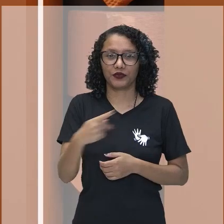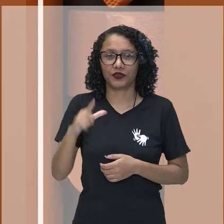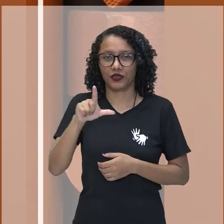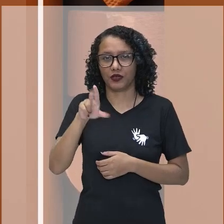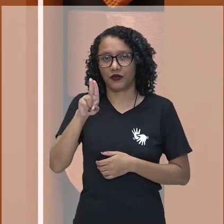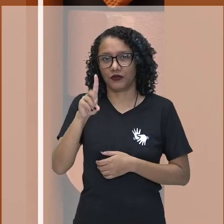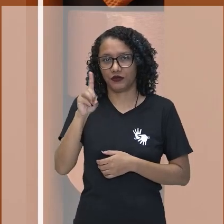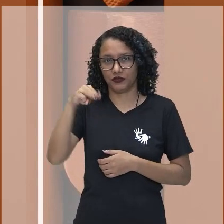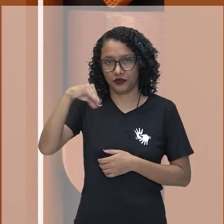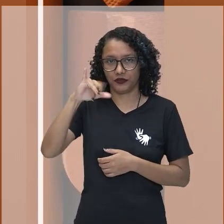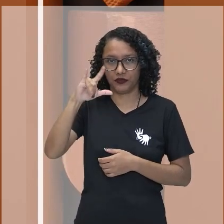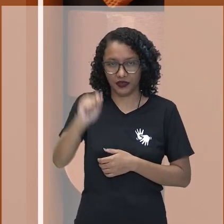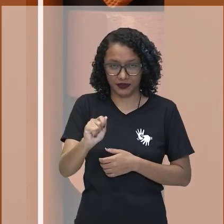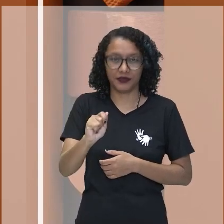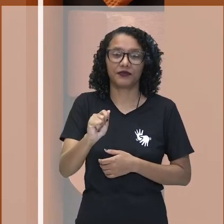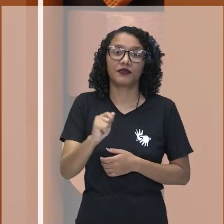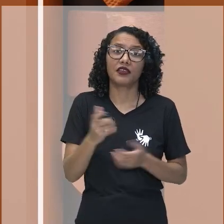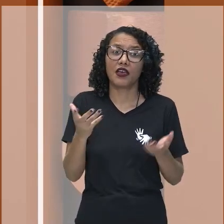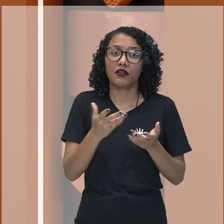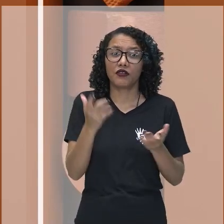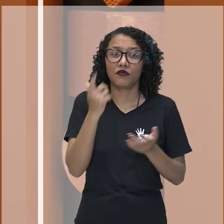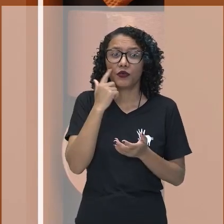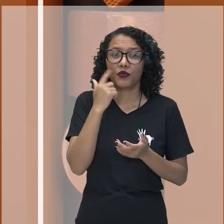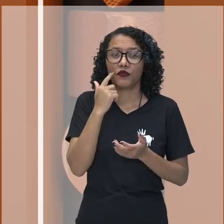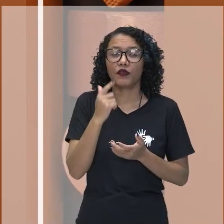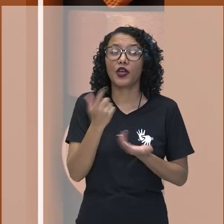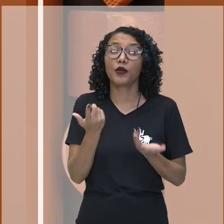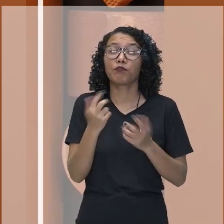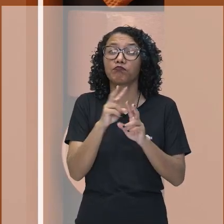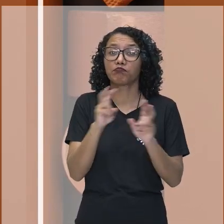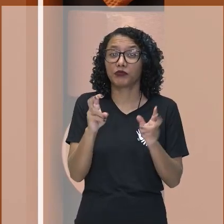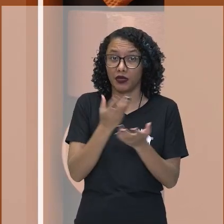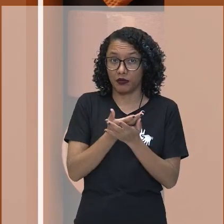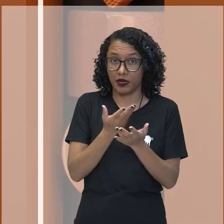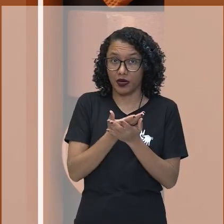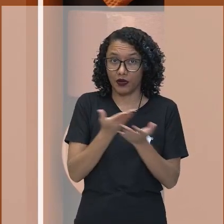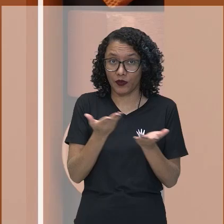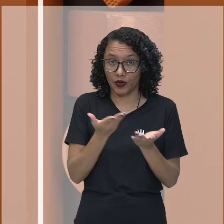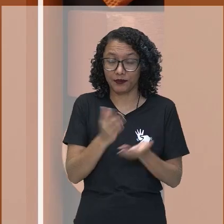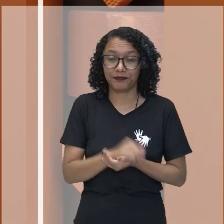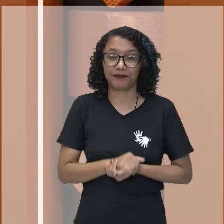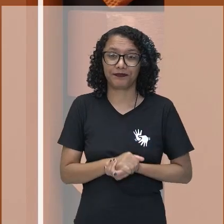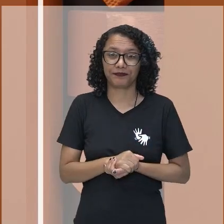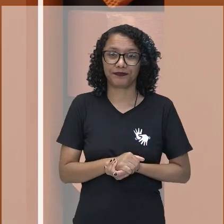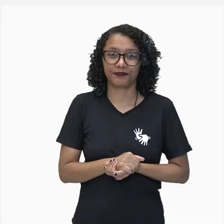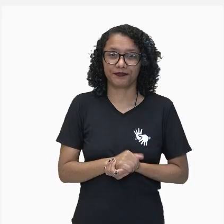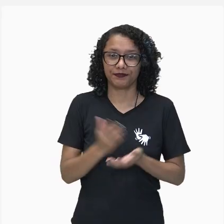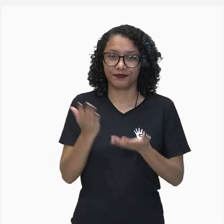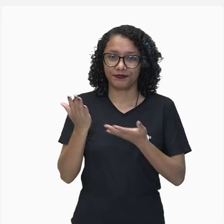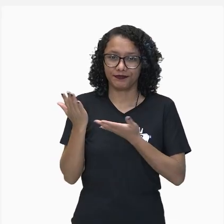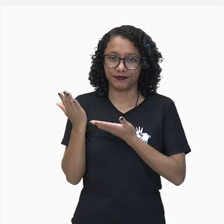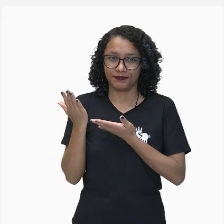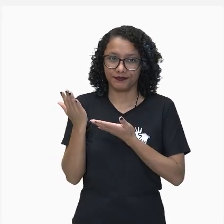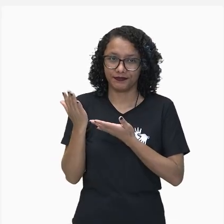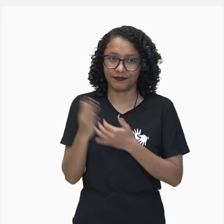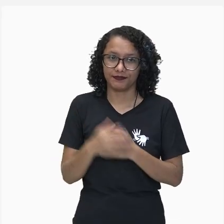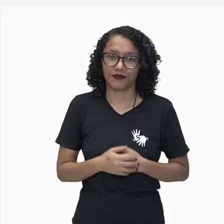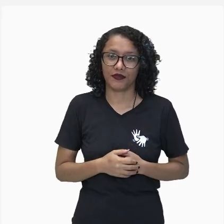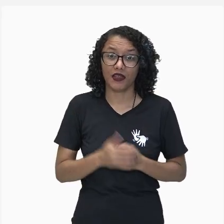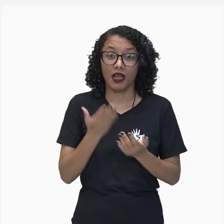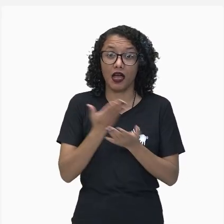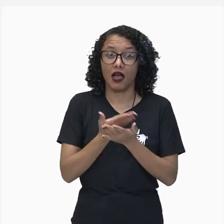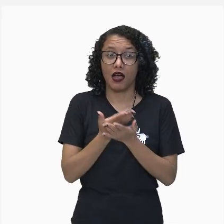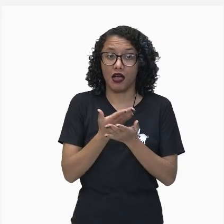professora Ludmila Dutra. Vamos agora verificar o que estudaremos na nossa aula 36. Na